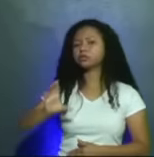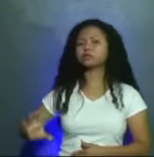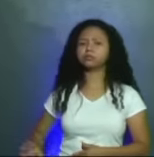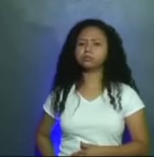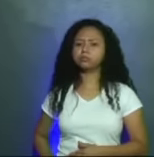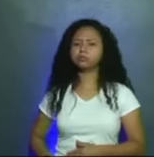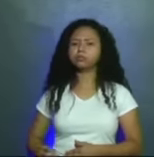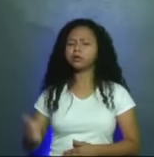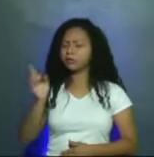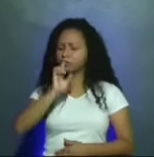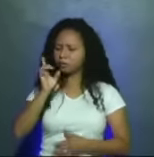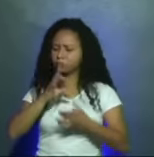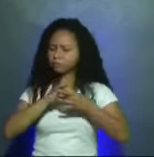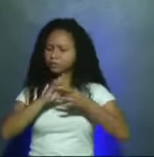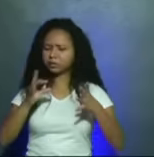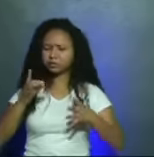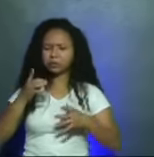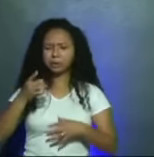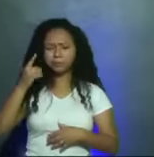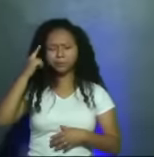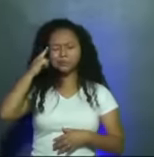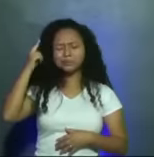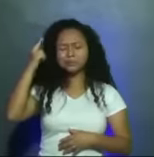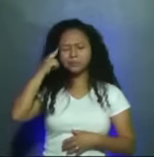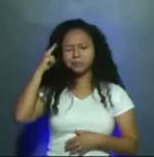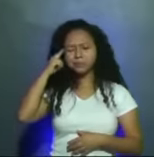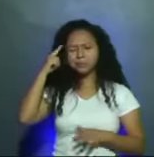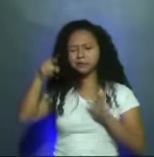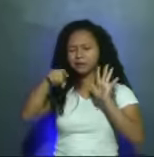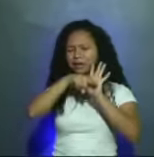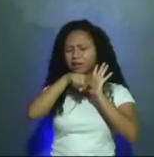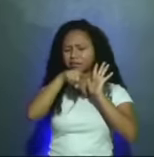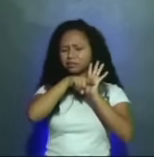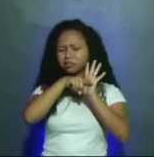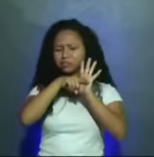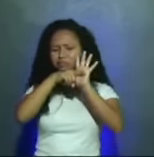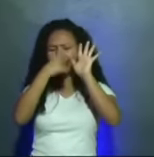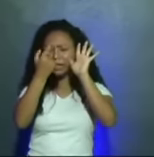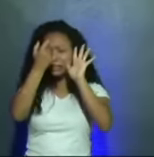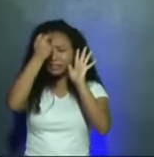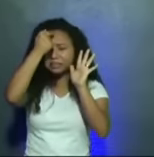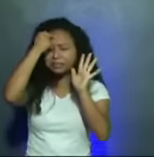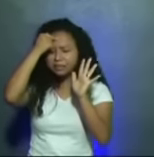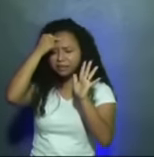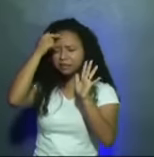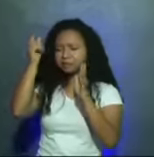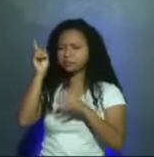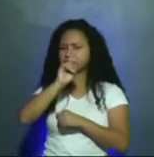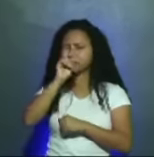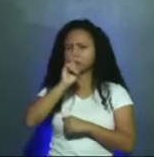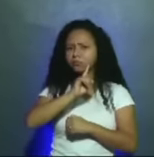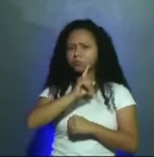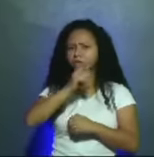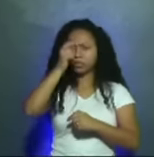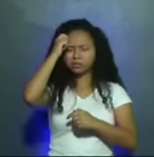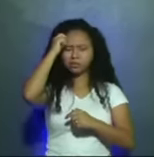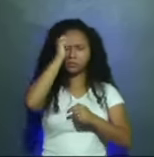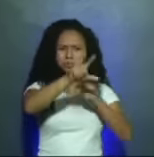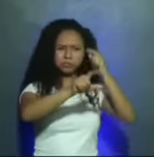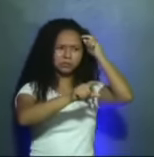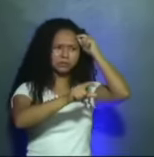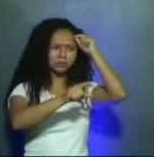aqueles pensamentos negativos entrar na sua mente. Expulsa aqueles pensamentos negativos e